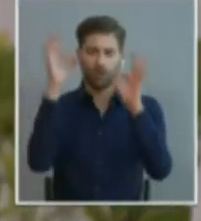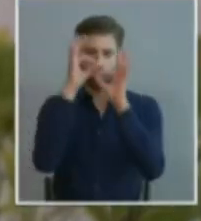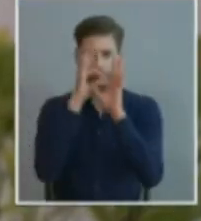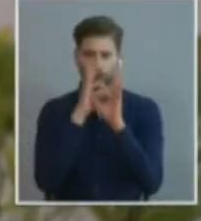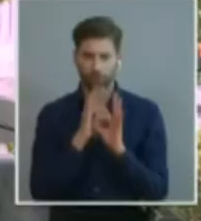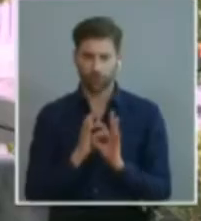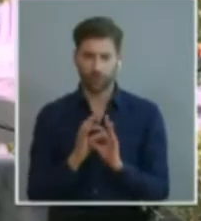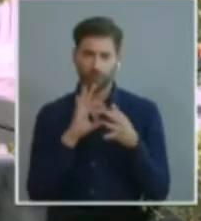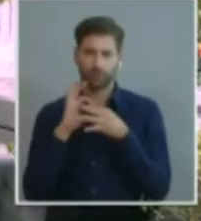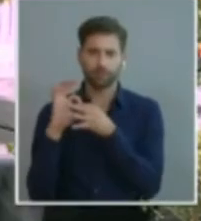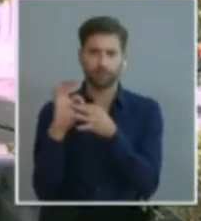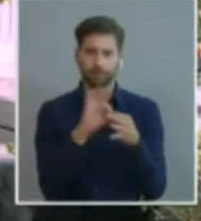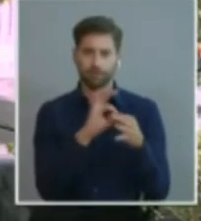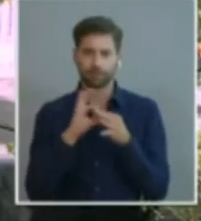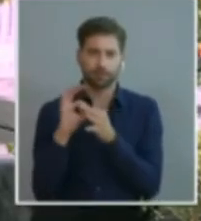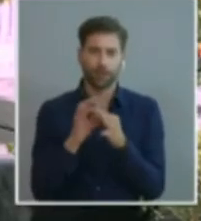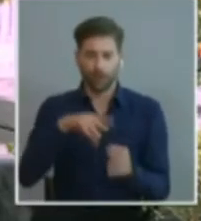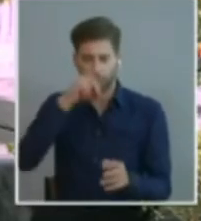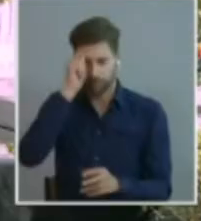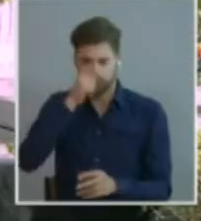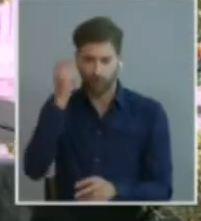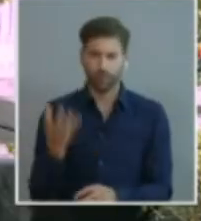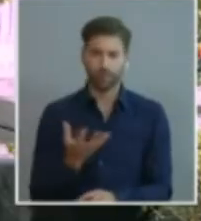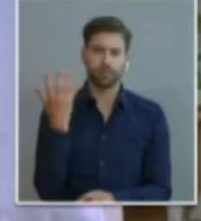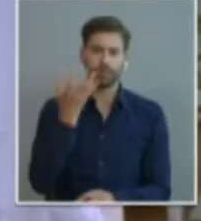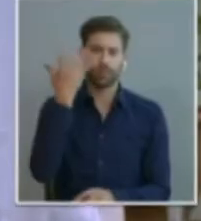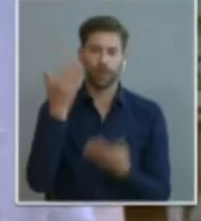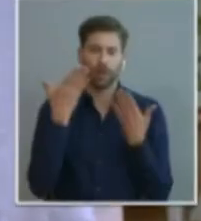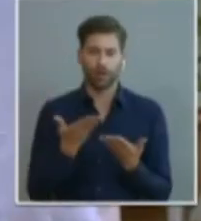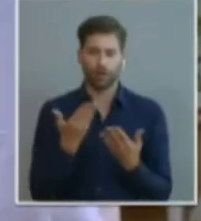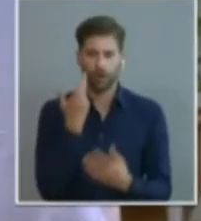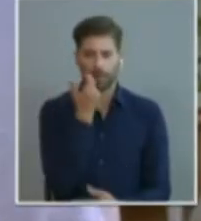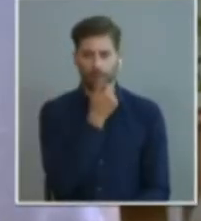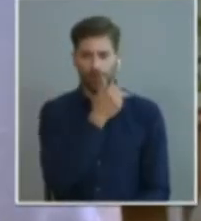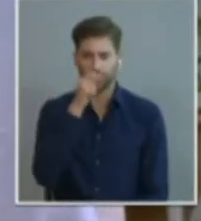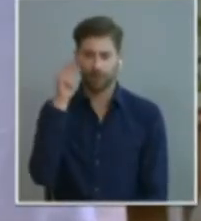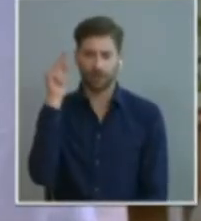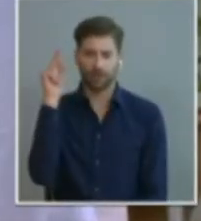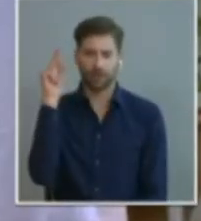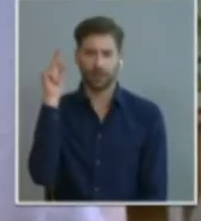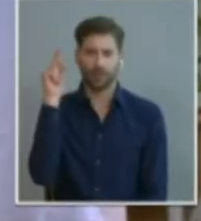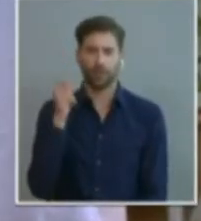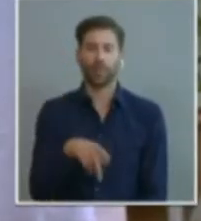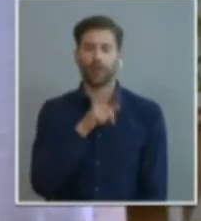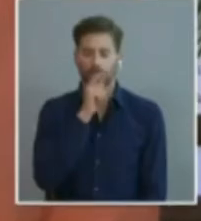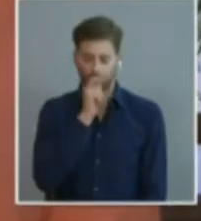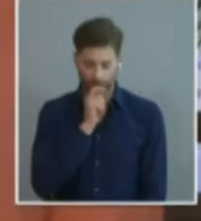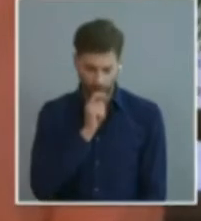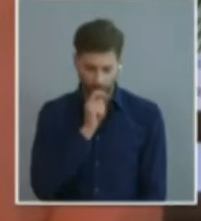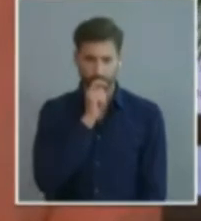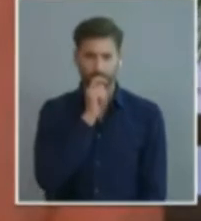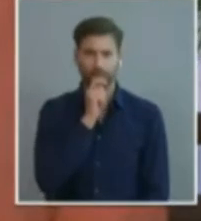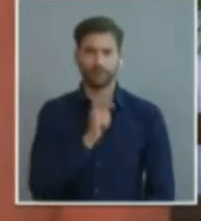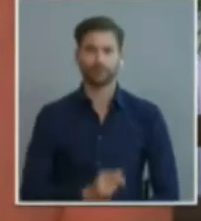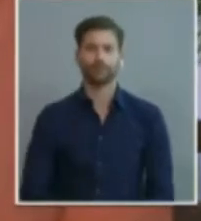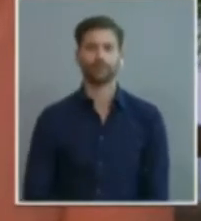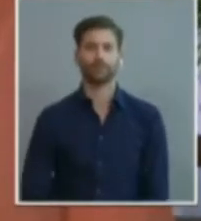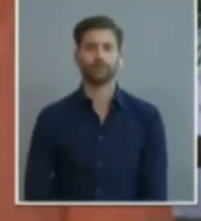Santo, toda a honra e toda a glória, agora e para sempre. Amém.